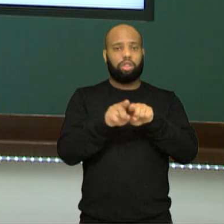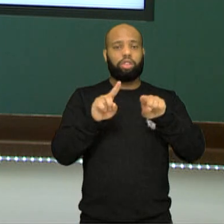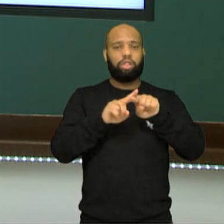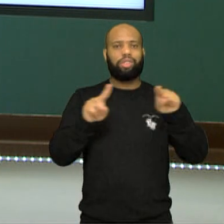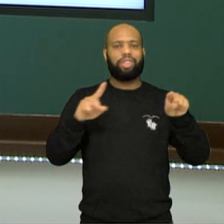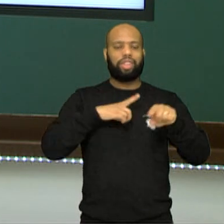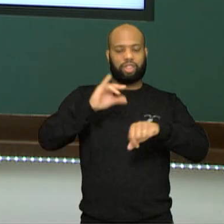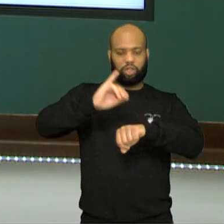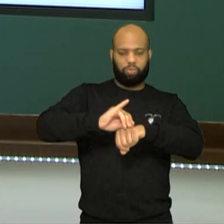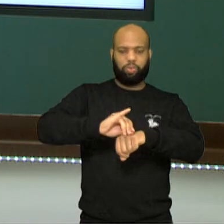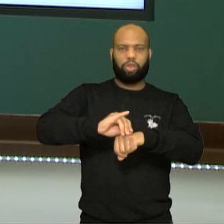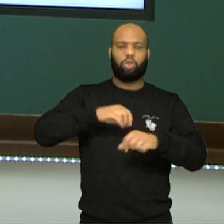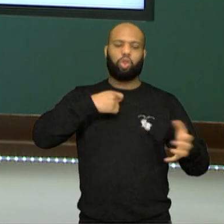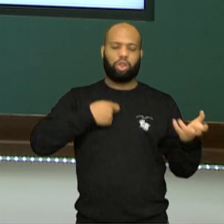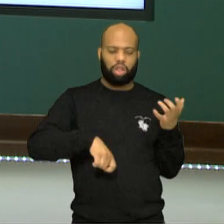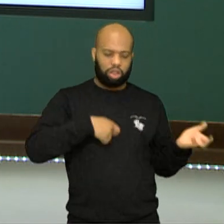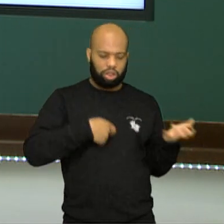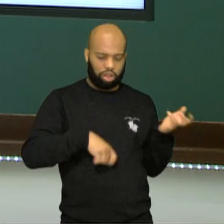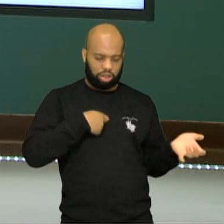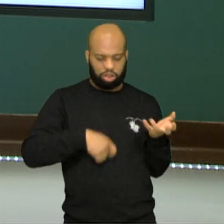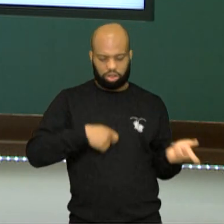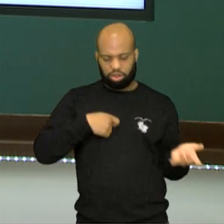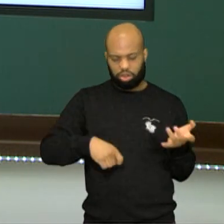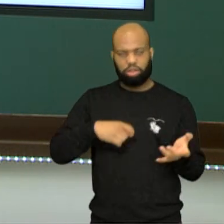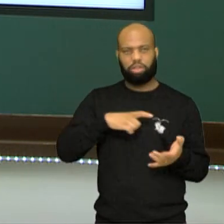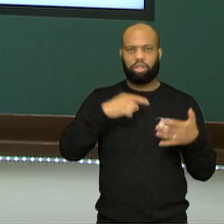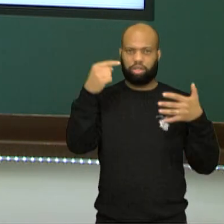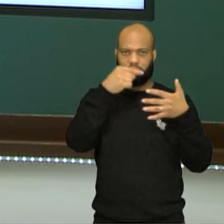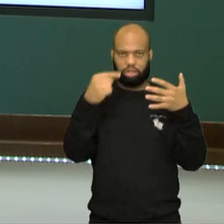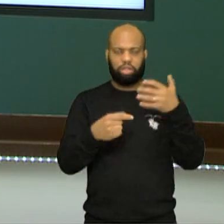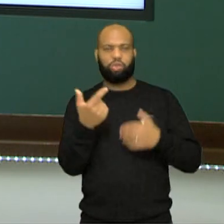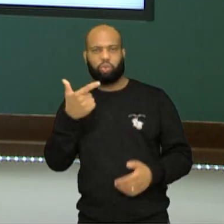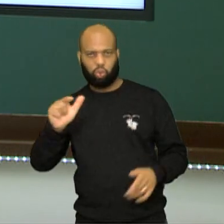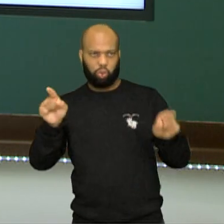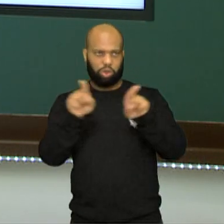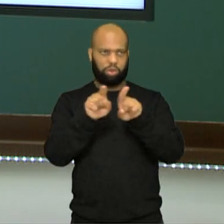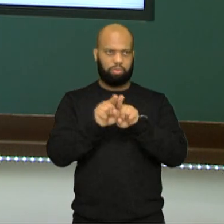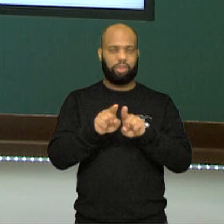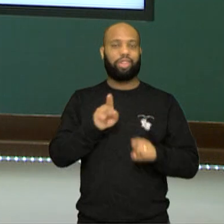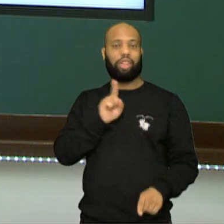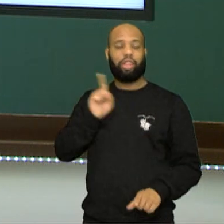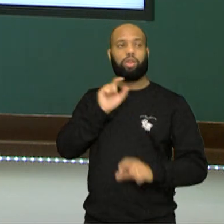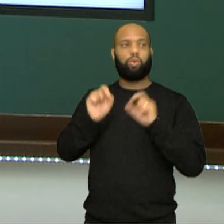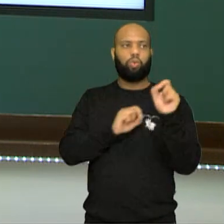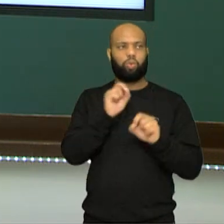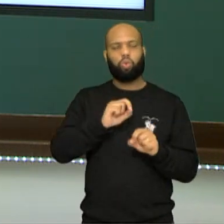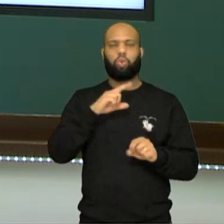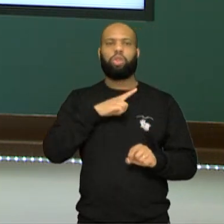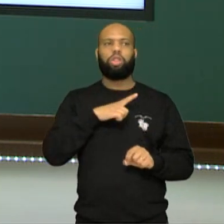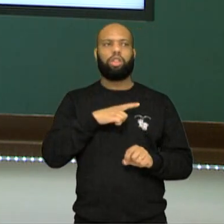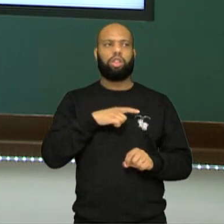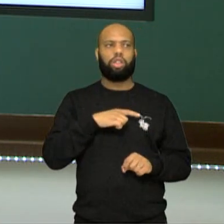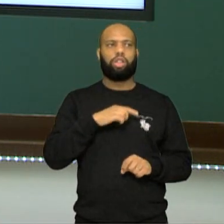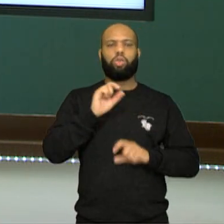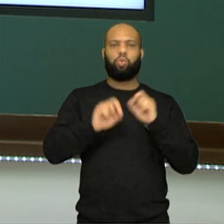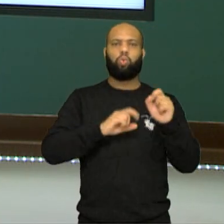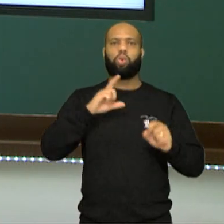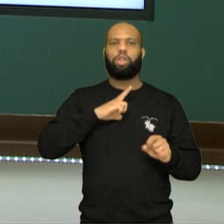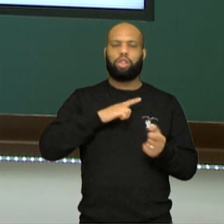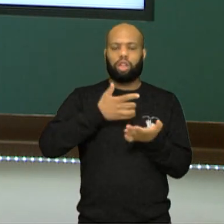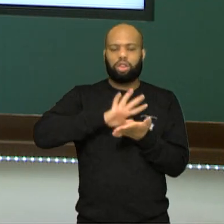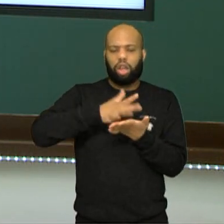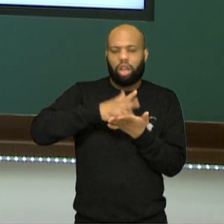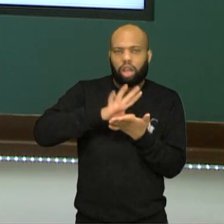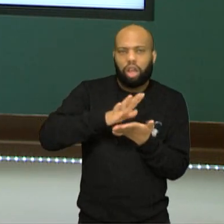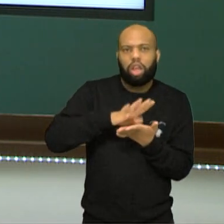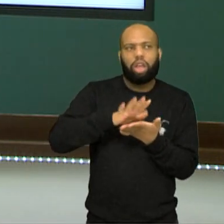muito instrumento de corda misturado e outros elementos também musicais. Aqui não, aqui é composta por uma bateria,